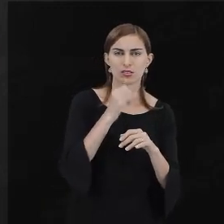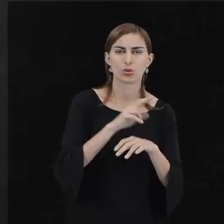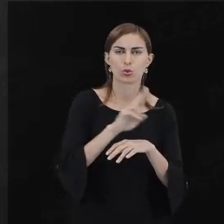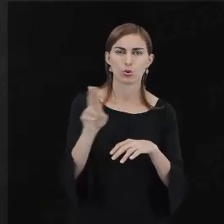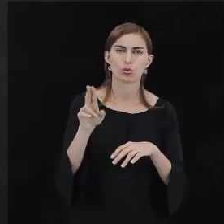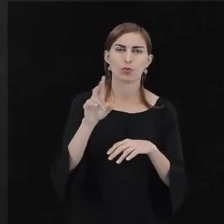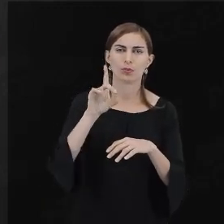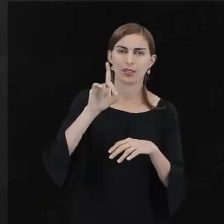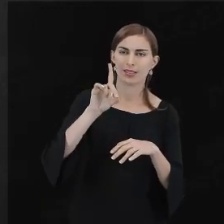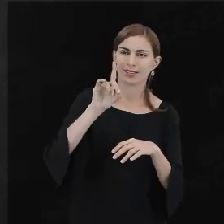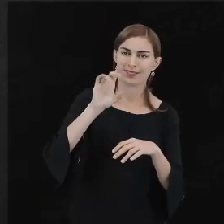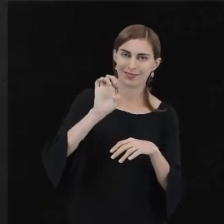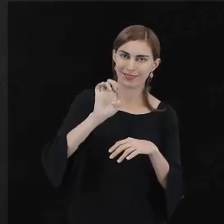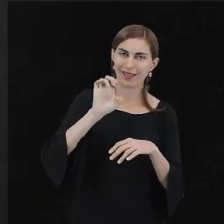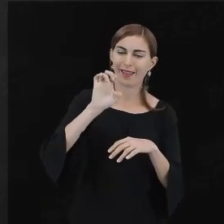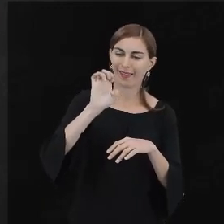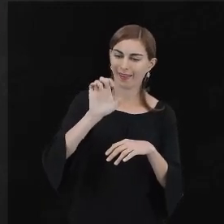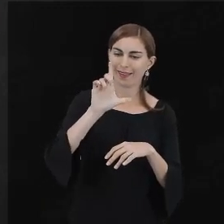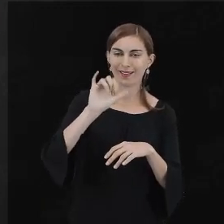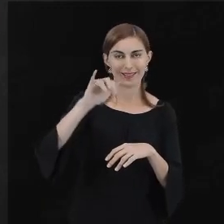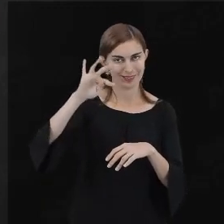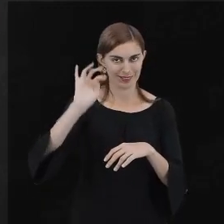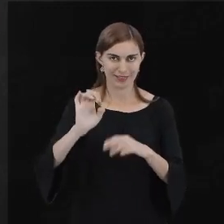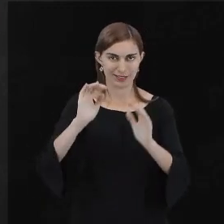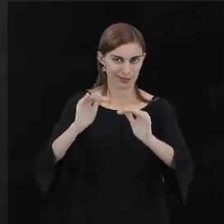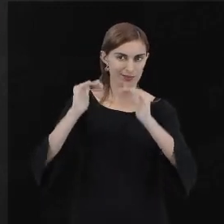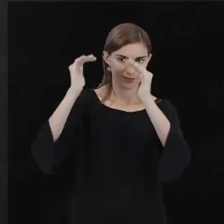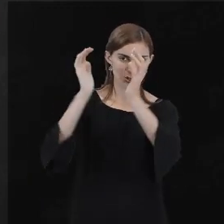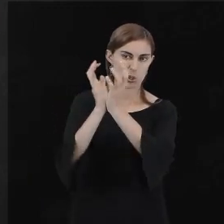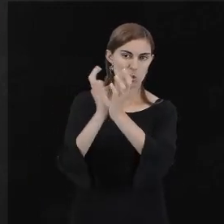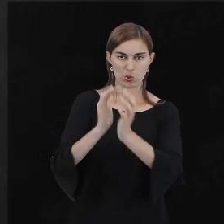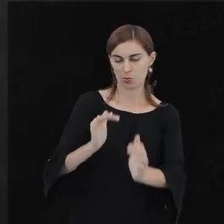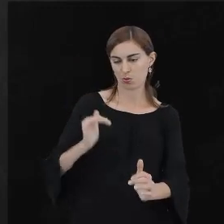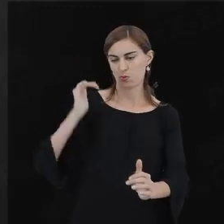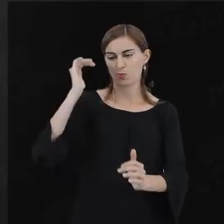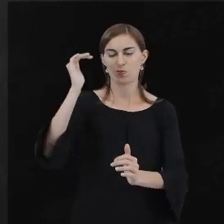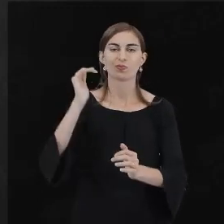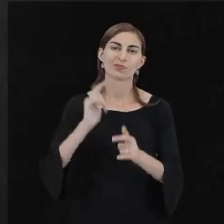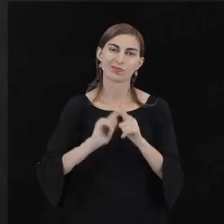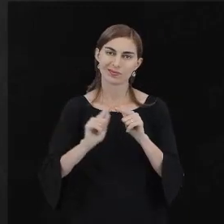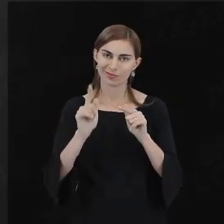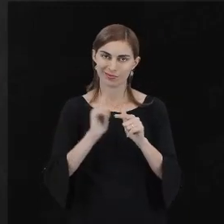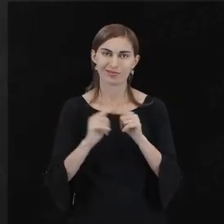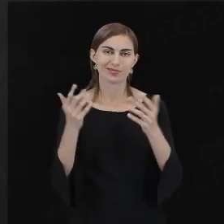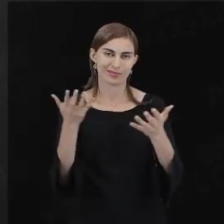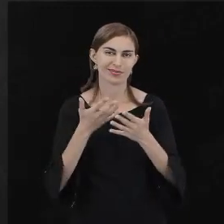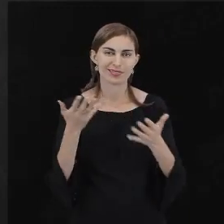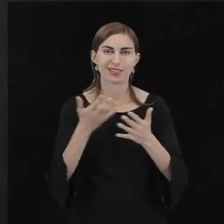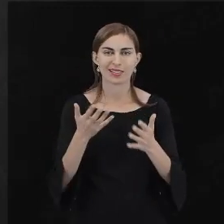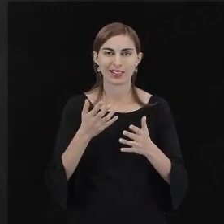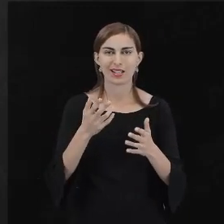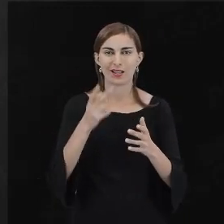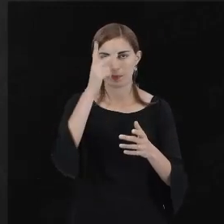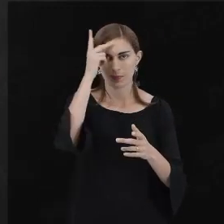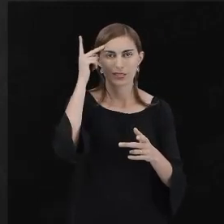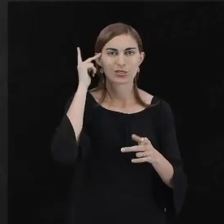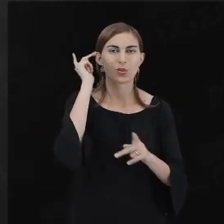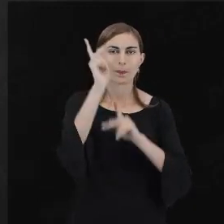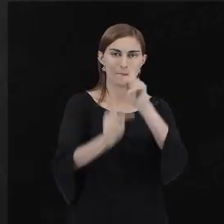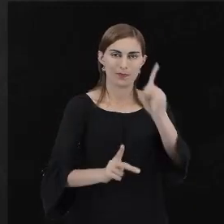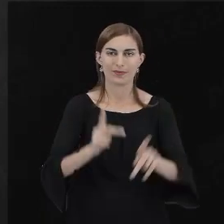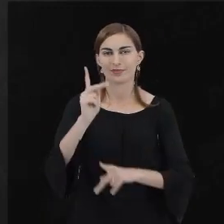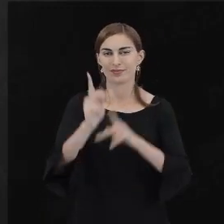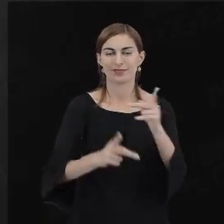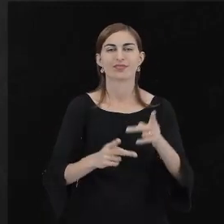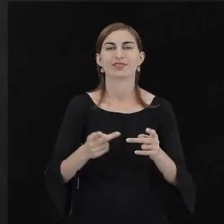acessem a erudição de uma elite e desconsidera e desqualifica o que os estudantes trazem para a escola como